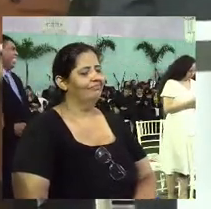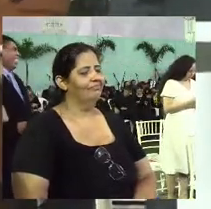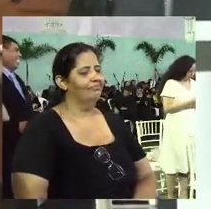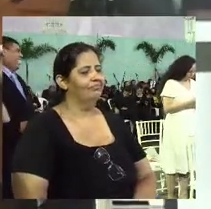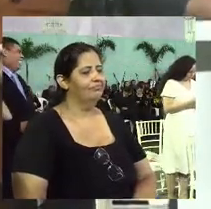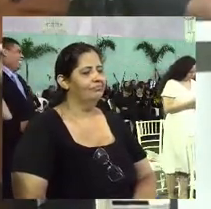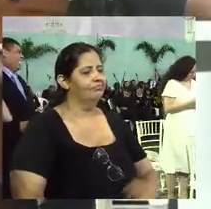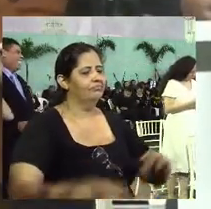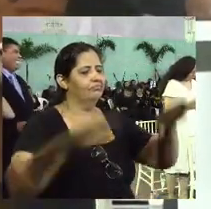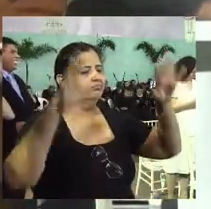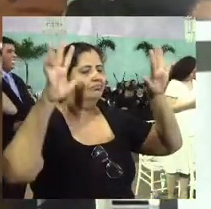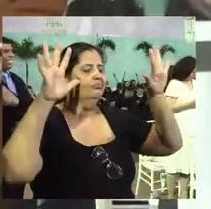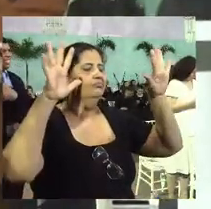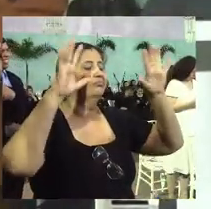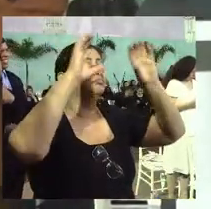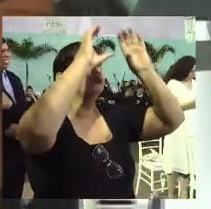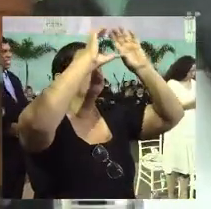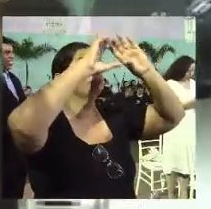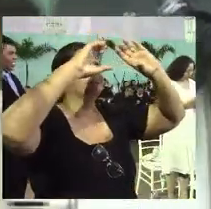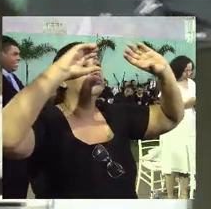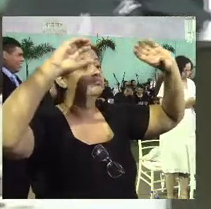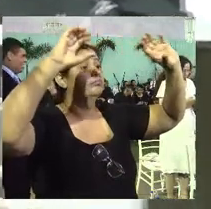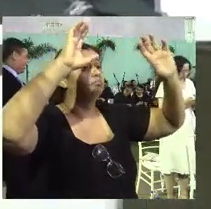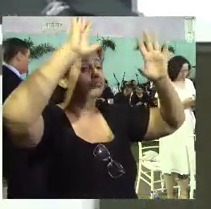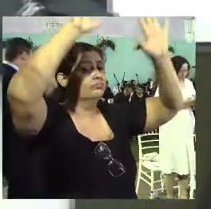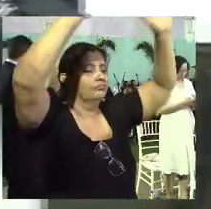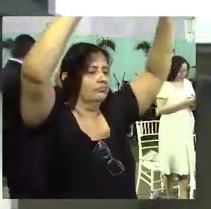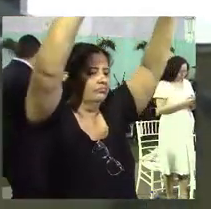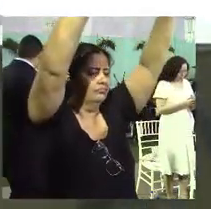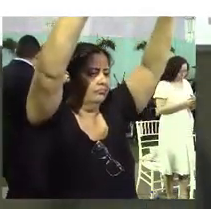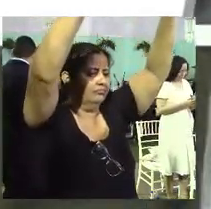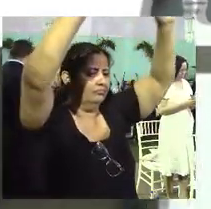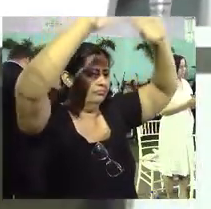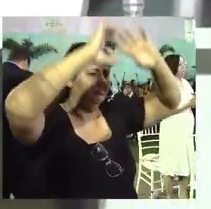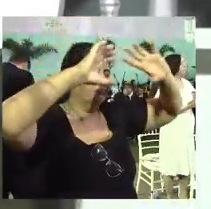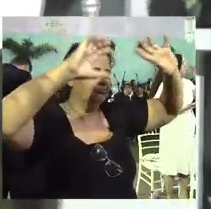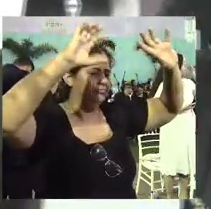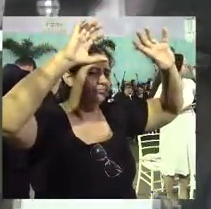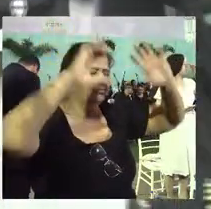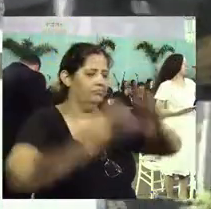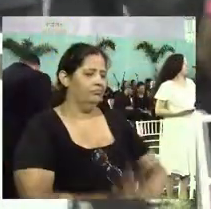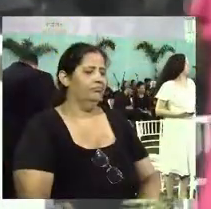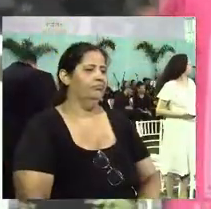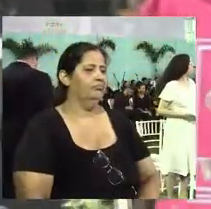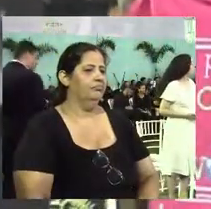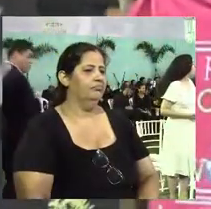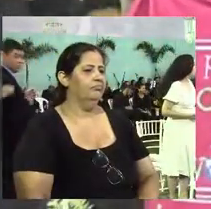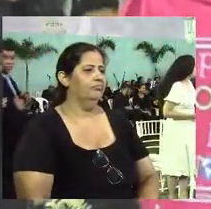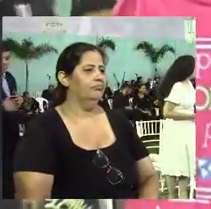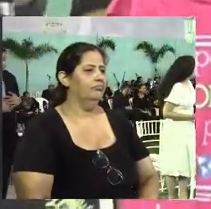levanta suas mãozinhas para os seus bem alto mais alto mais alto